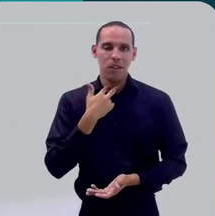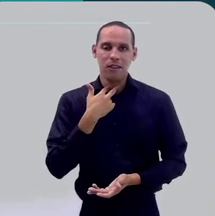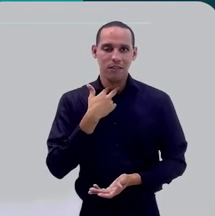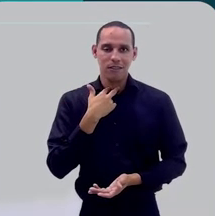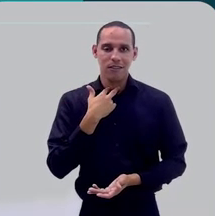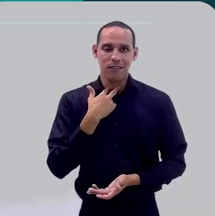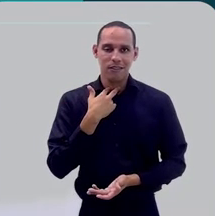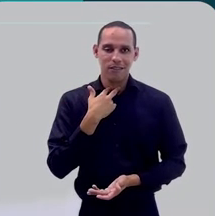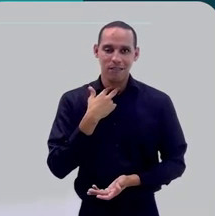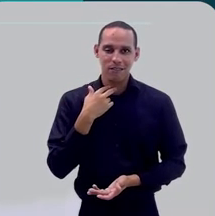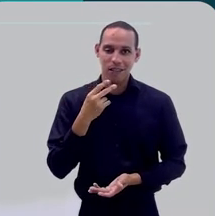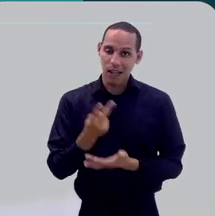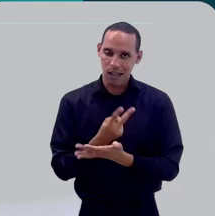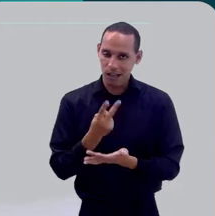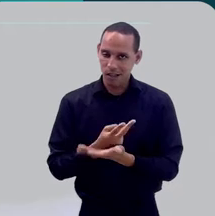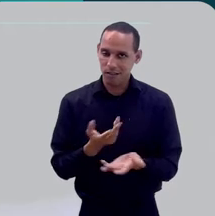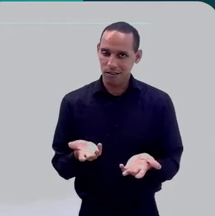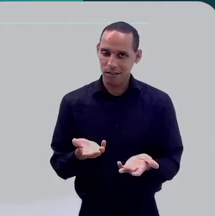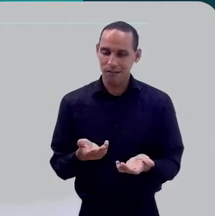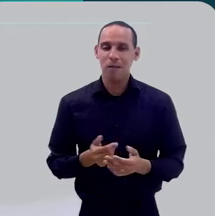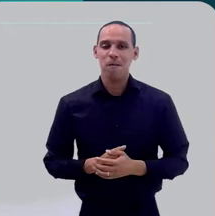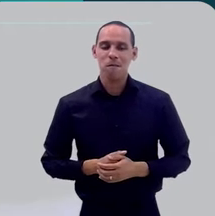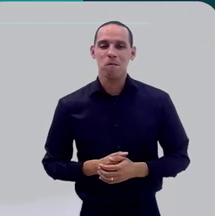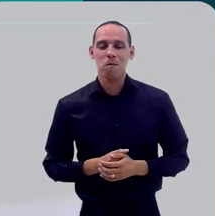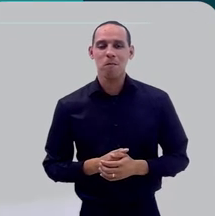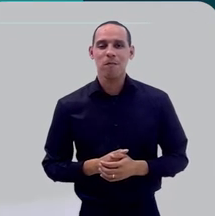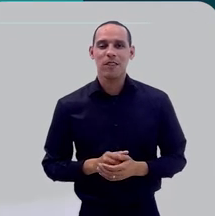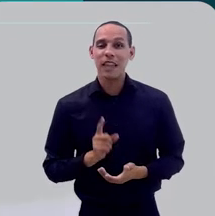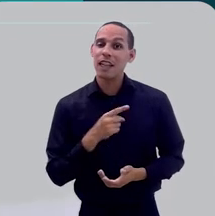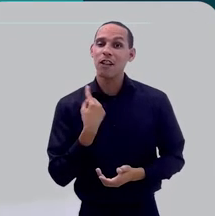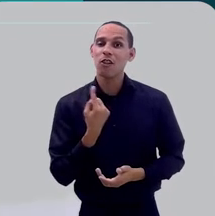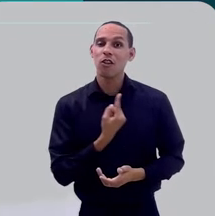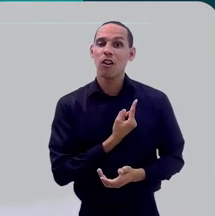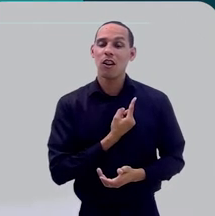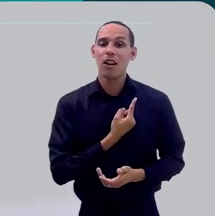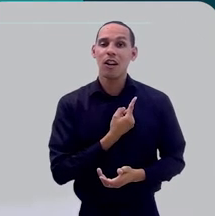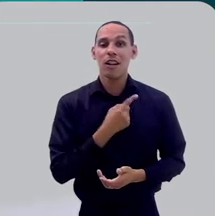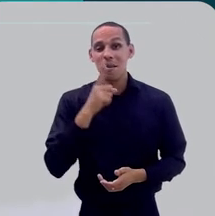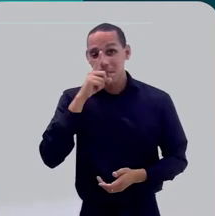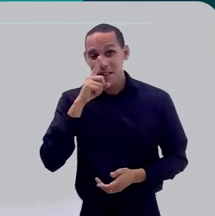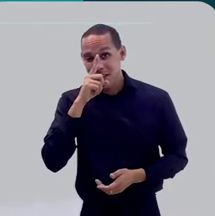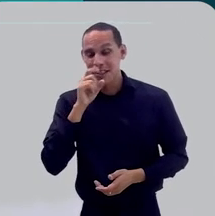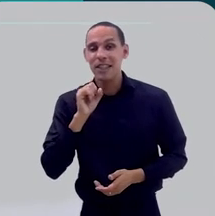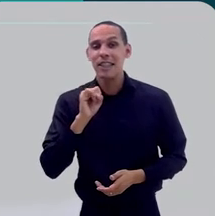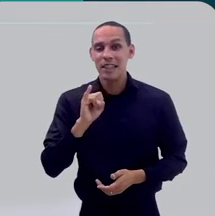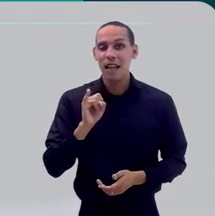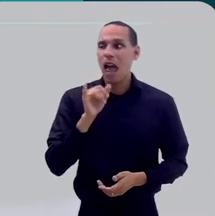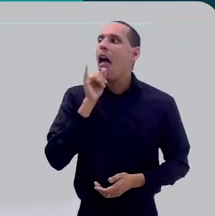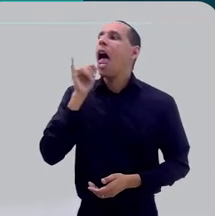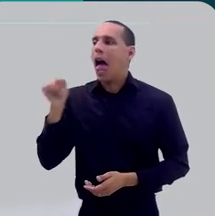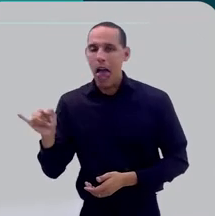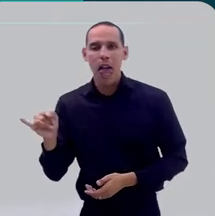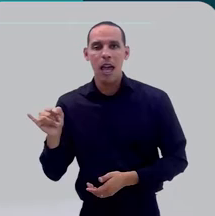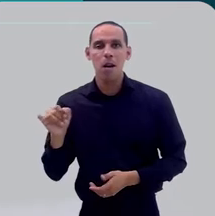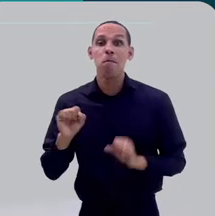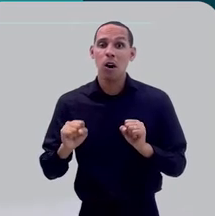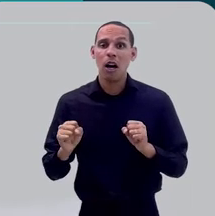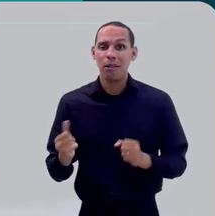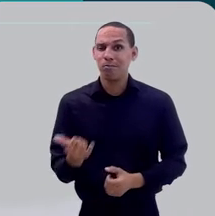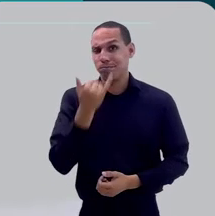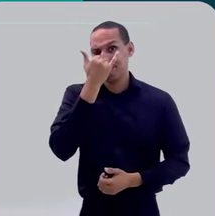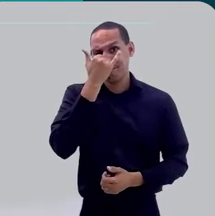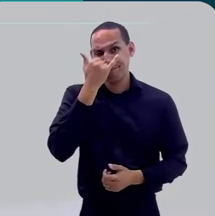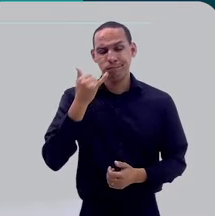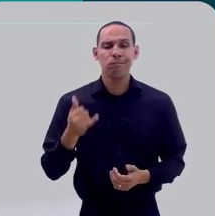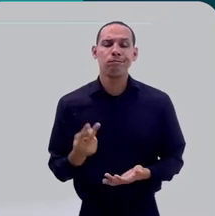o diagnóstico. Está errado. A gente corre o risco de cometer